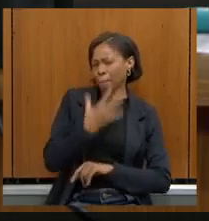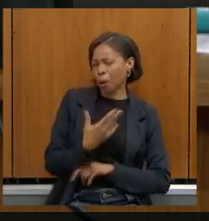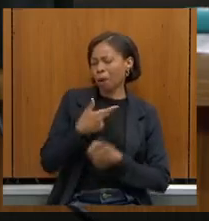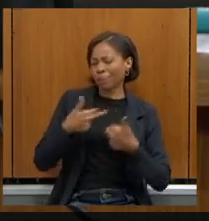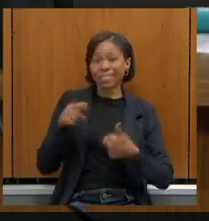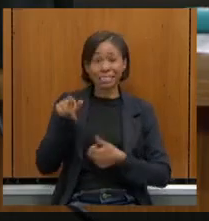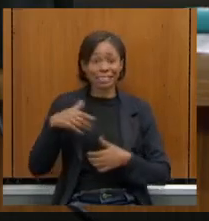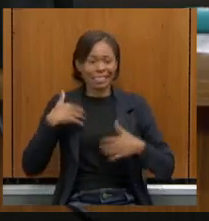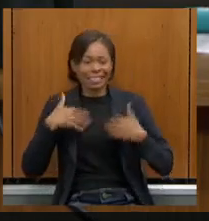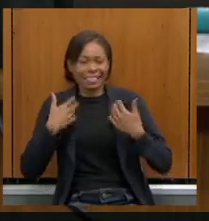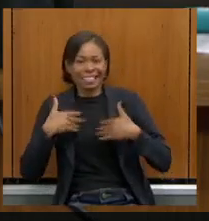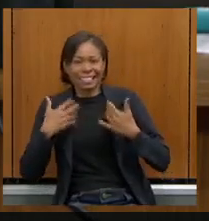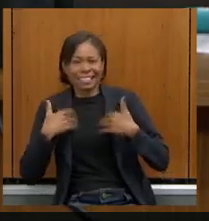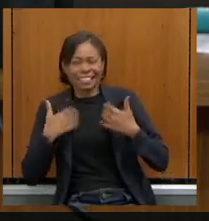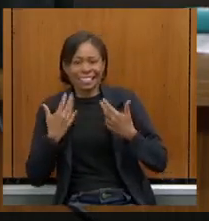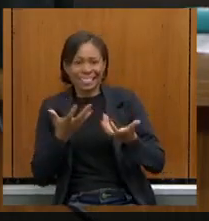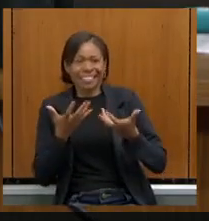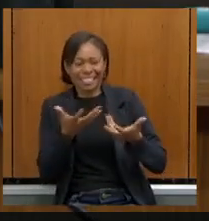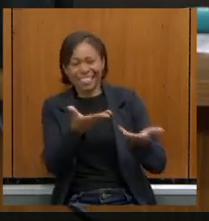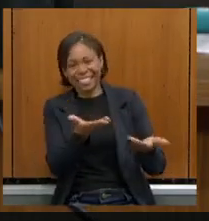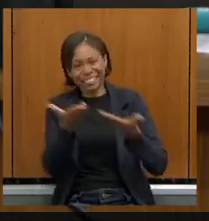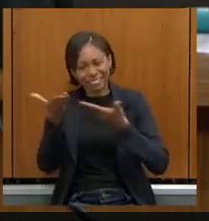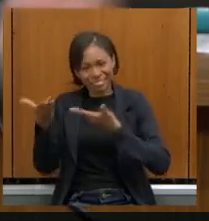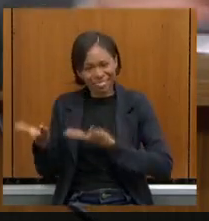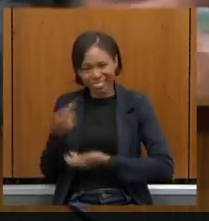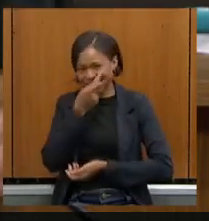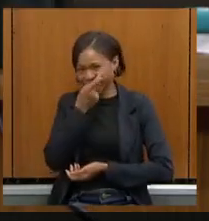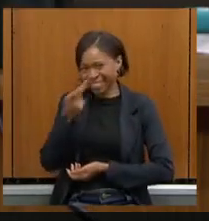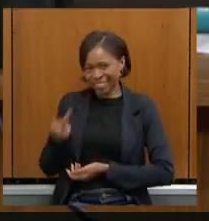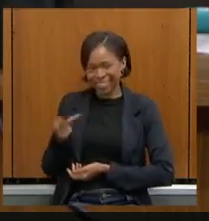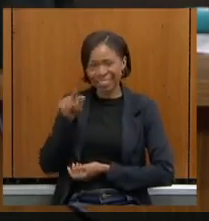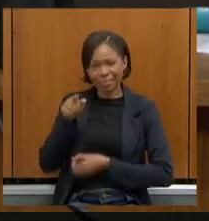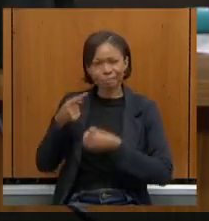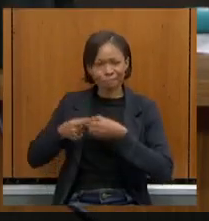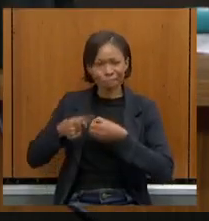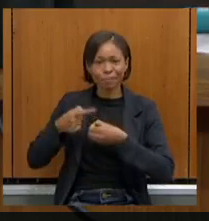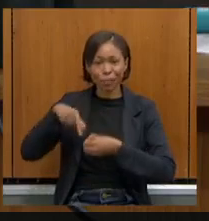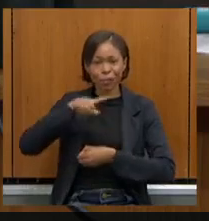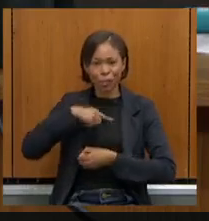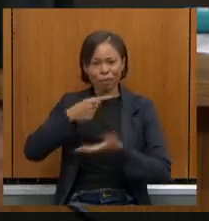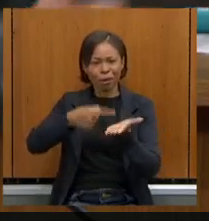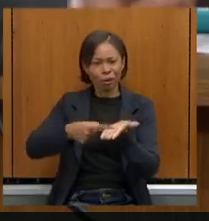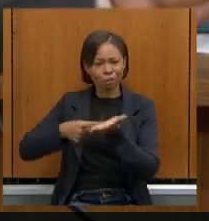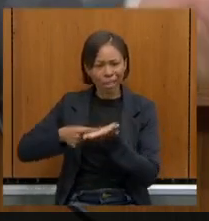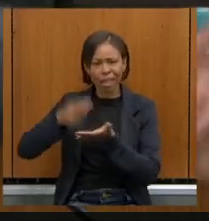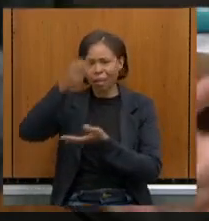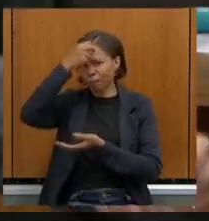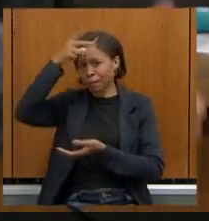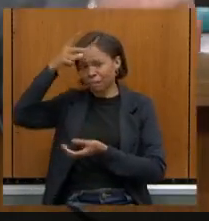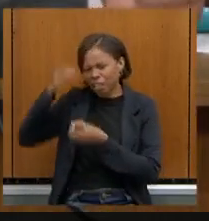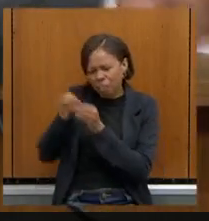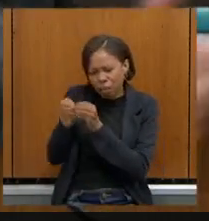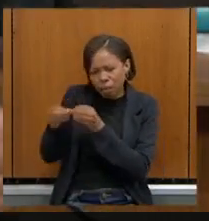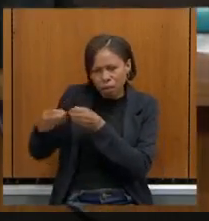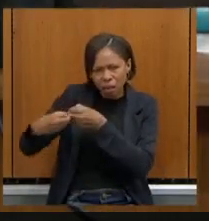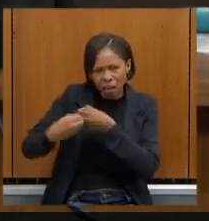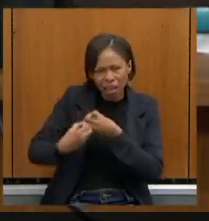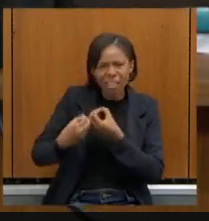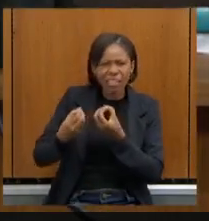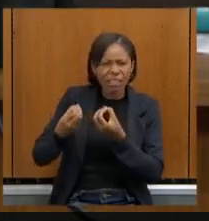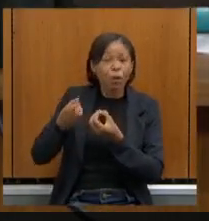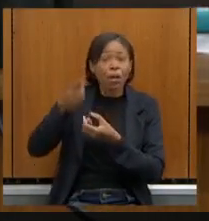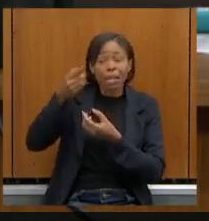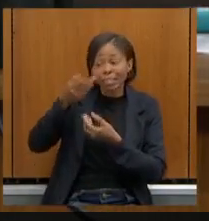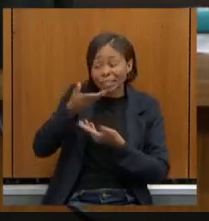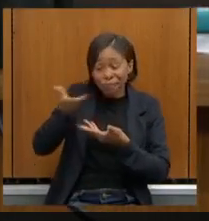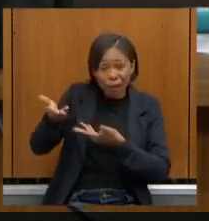de Turismo e Cultura de Minas Gerais chegue a Capitólio e lá iremos convidar os prefeitos do entorno, da cidade de Pimenta, de Piuí, que